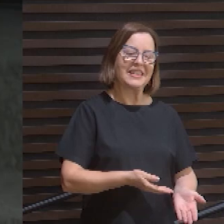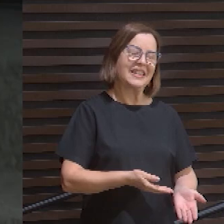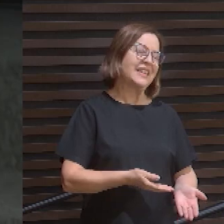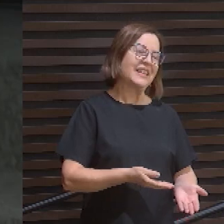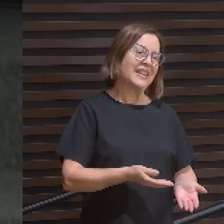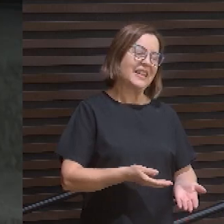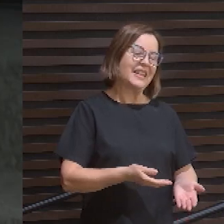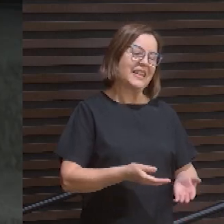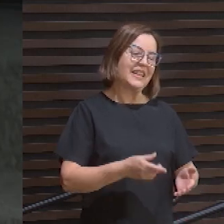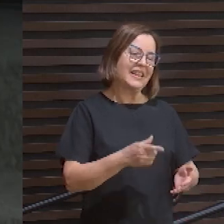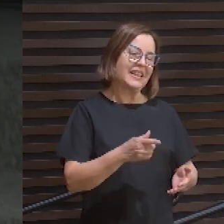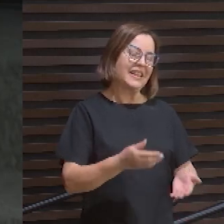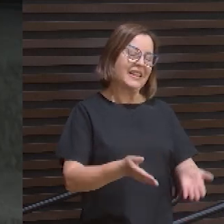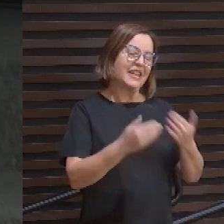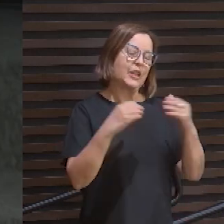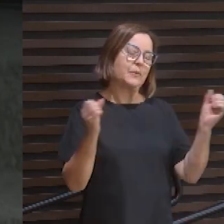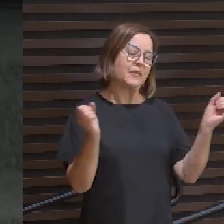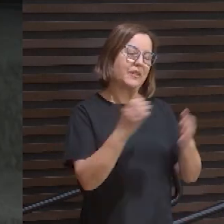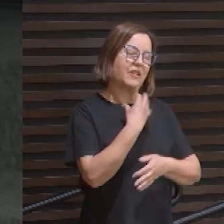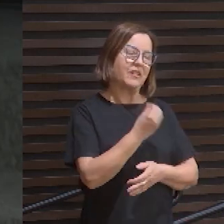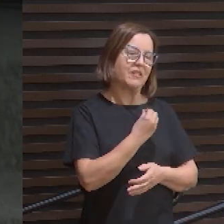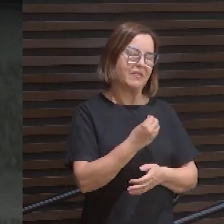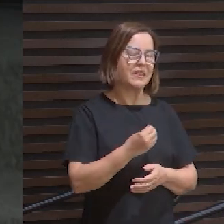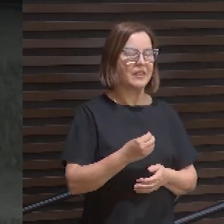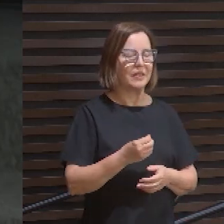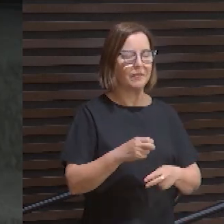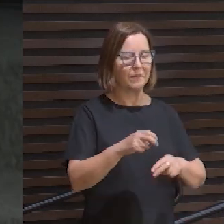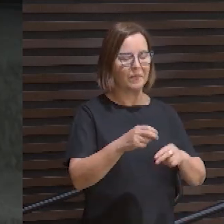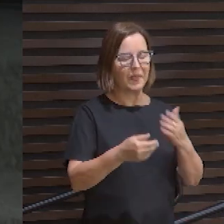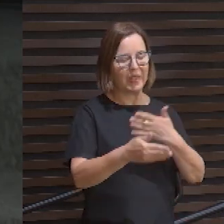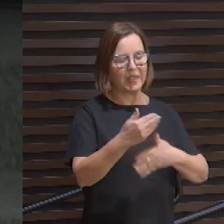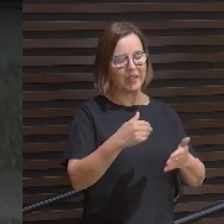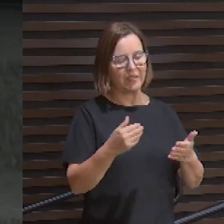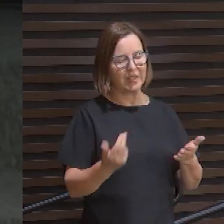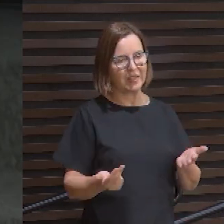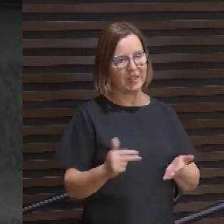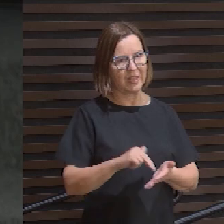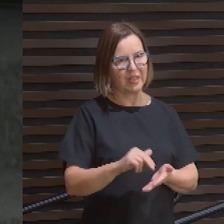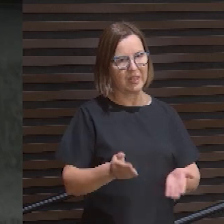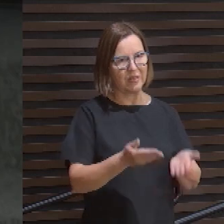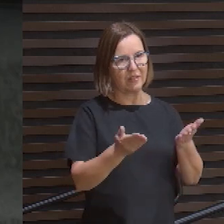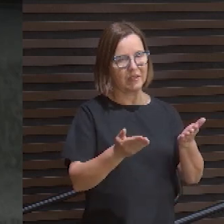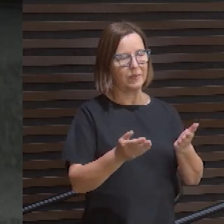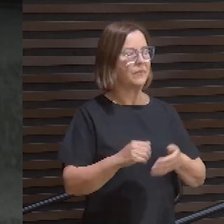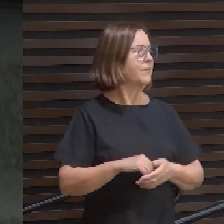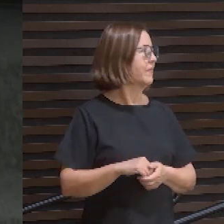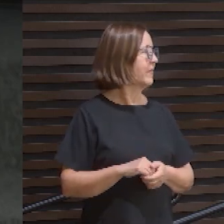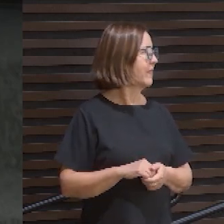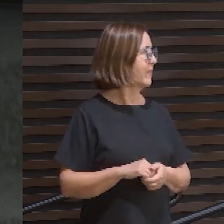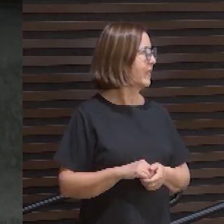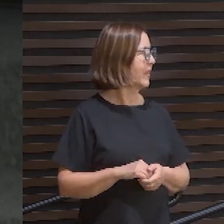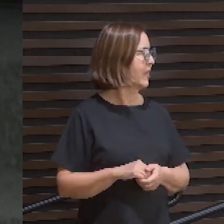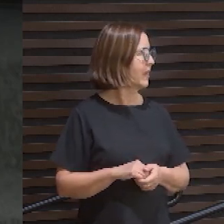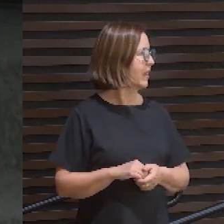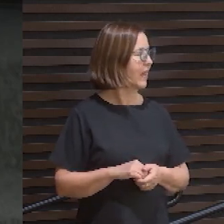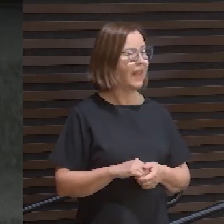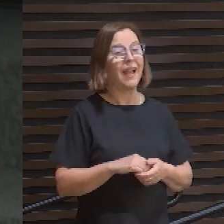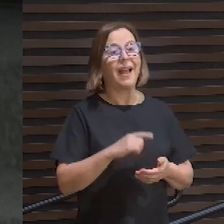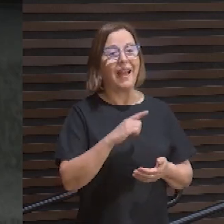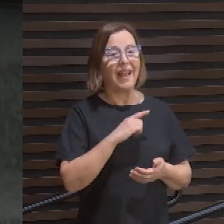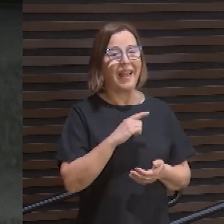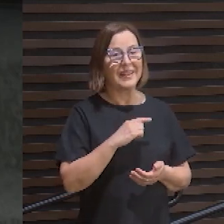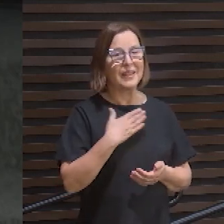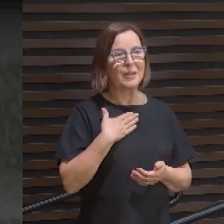ressurreição. John Stott, aí mais outros aqui, até o meu